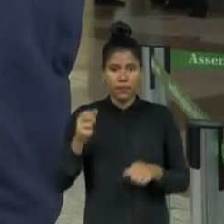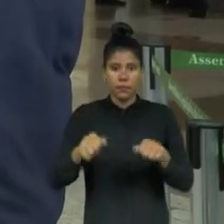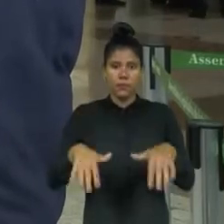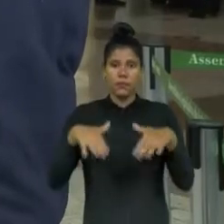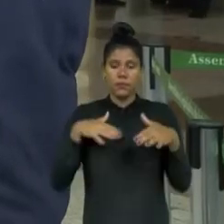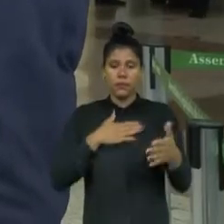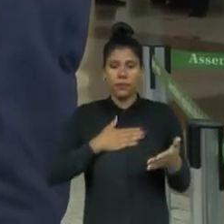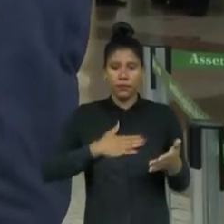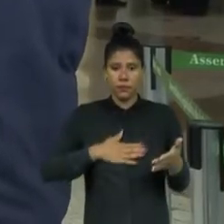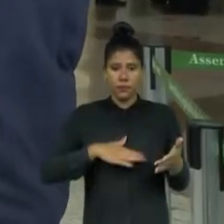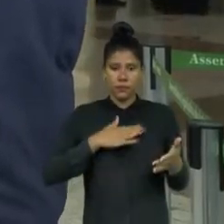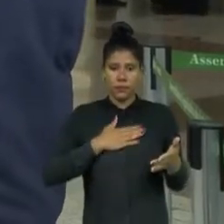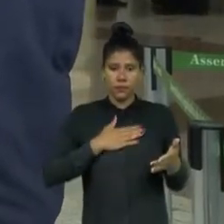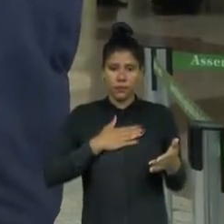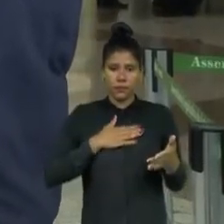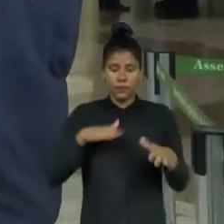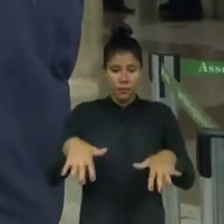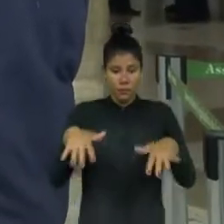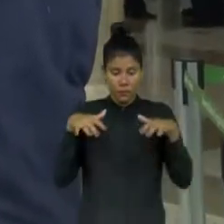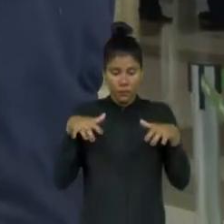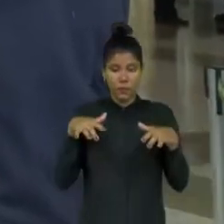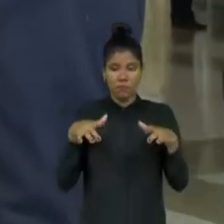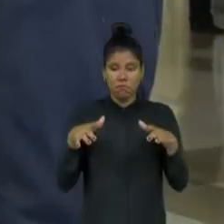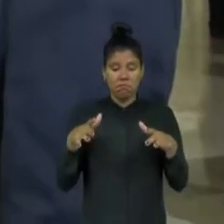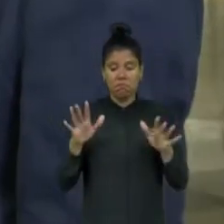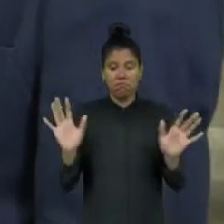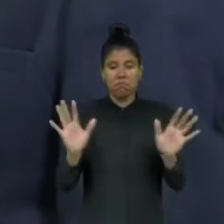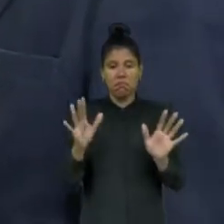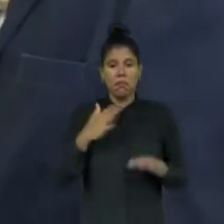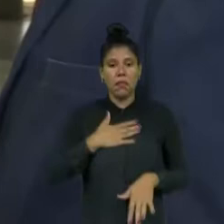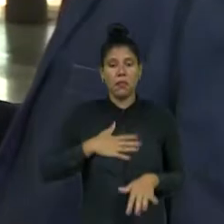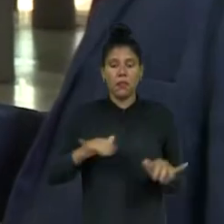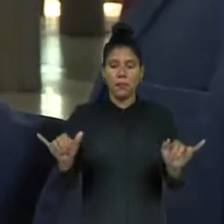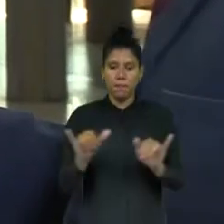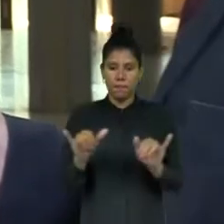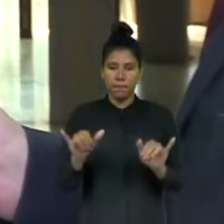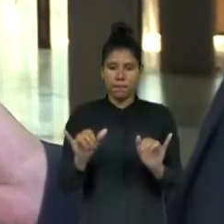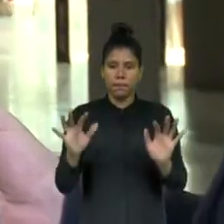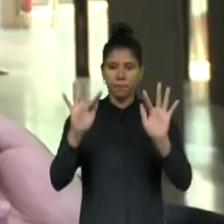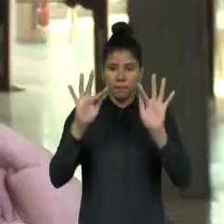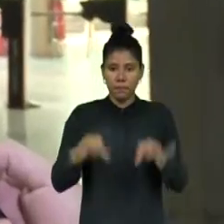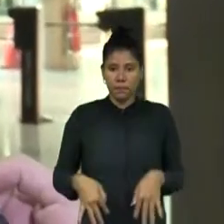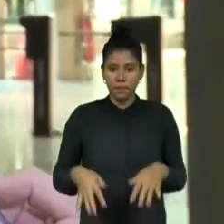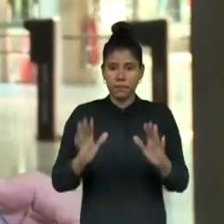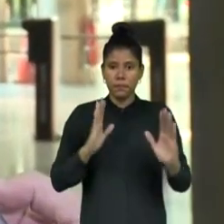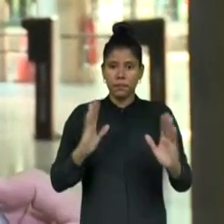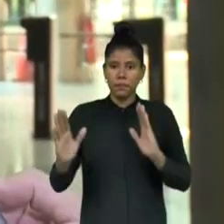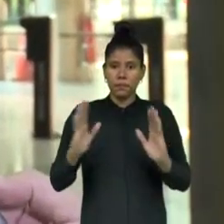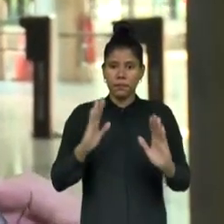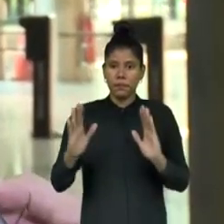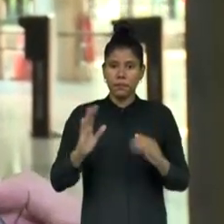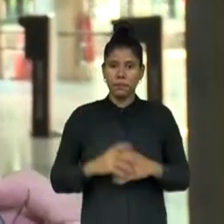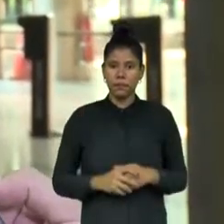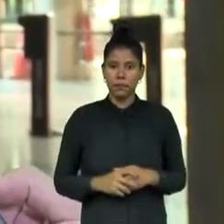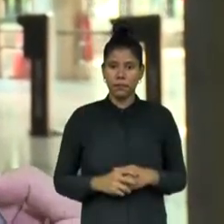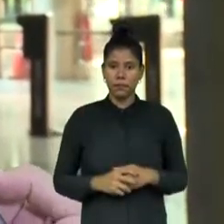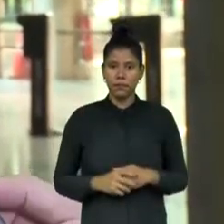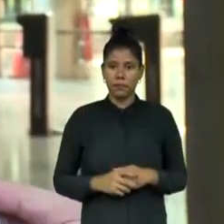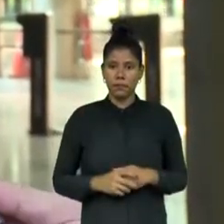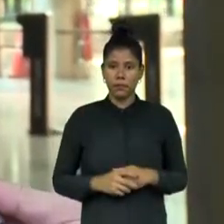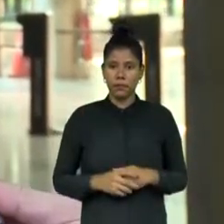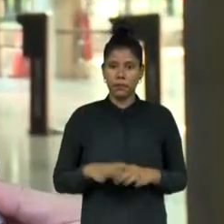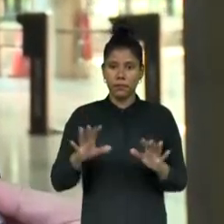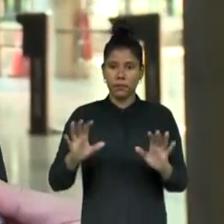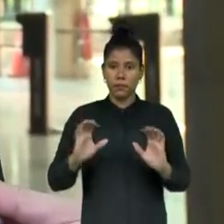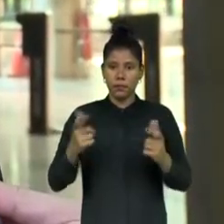que vêm para casa, né? Então, estamos encerrando um período com bastante satisfação, ouvindo, logicamente, o presidente, deputado Ivan